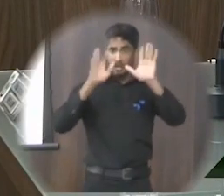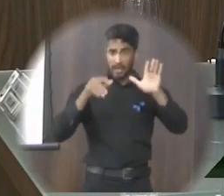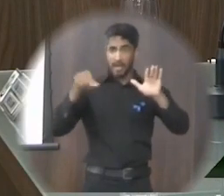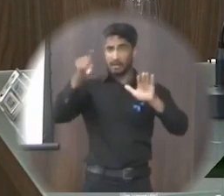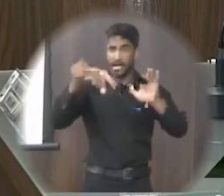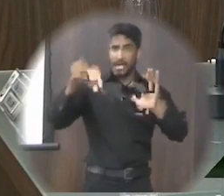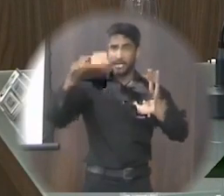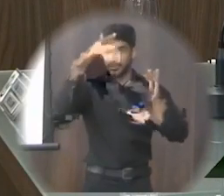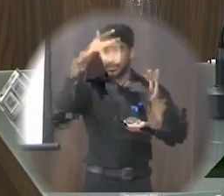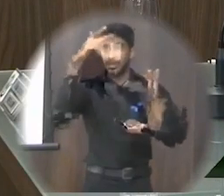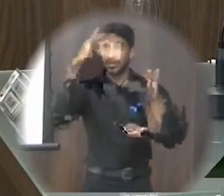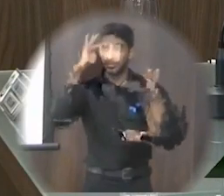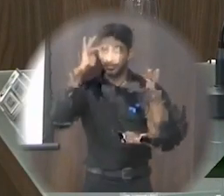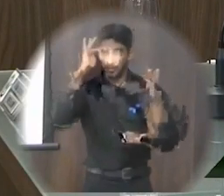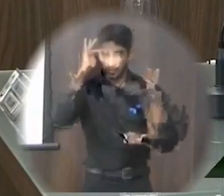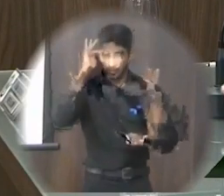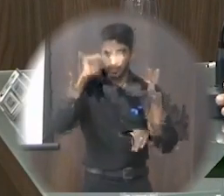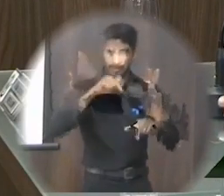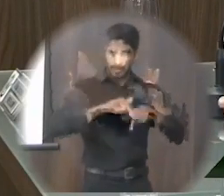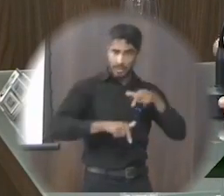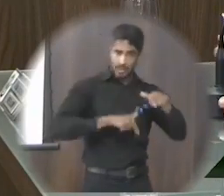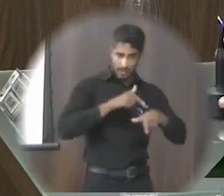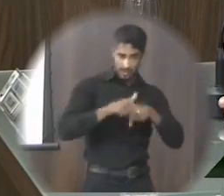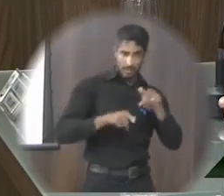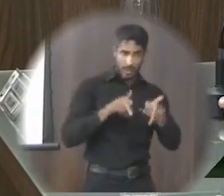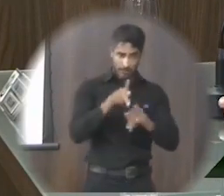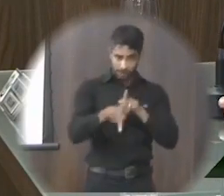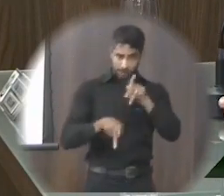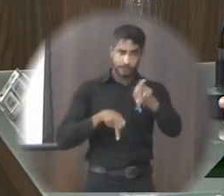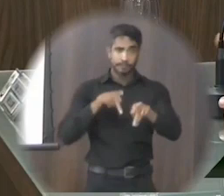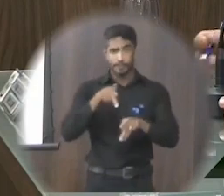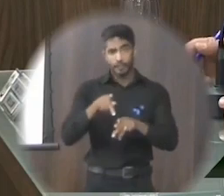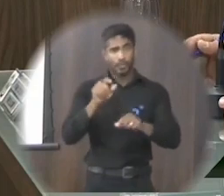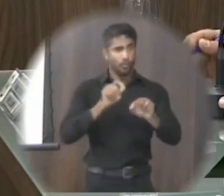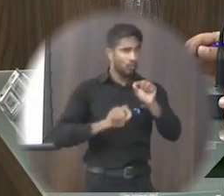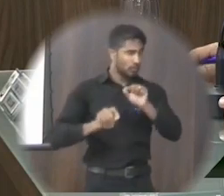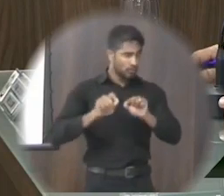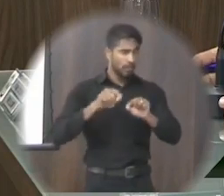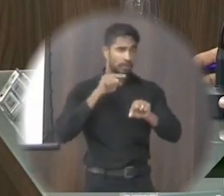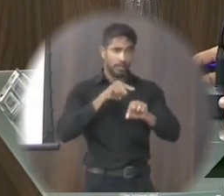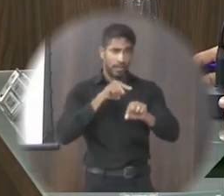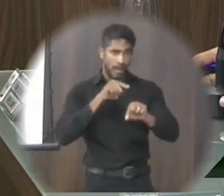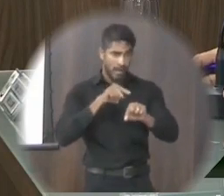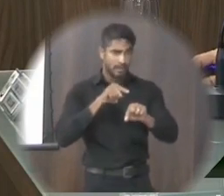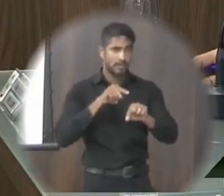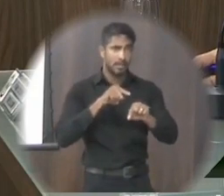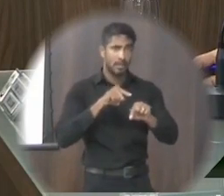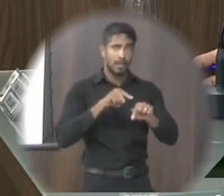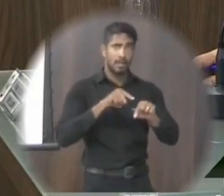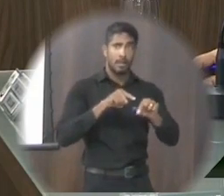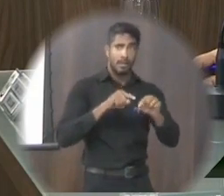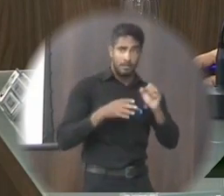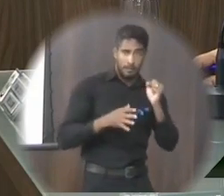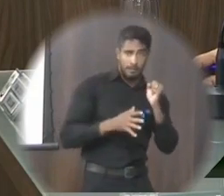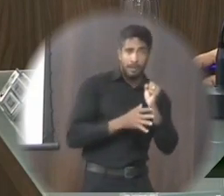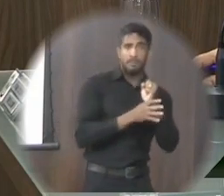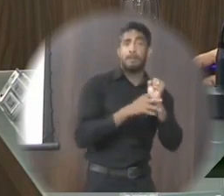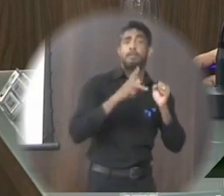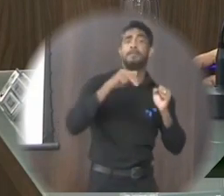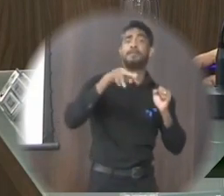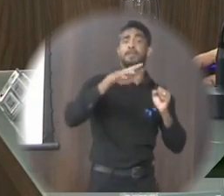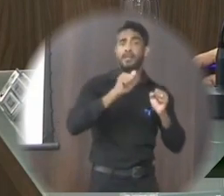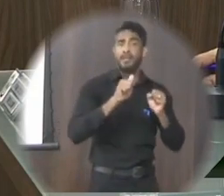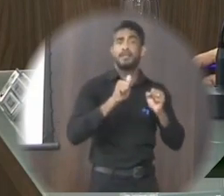aos funcionários, aos servidores públicos, que essa previdência complementar, que a partir de agora a lei